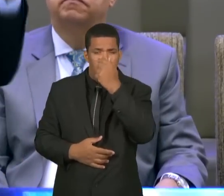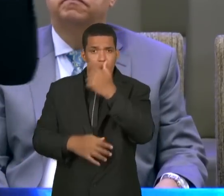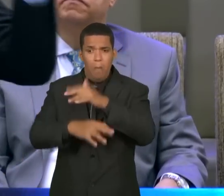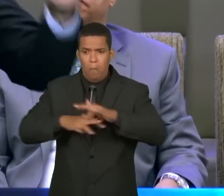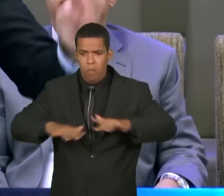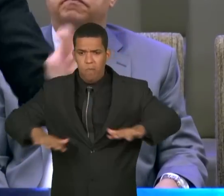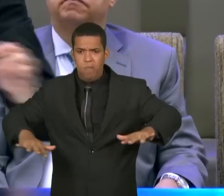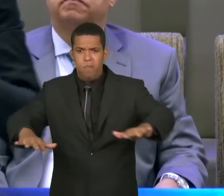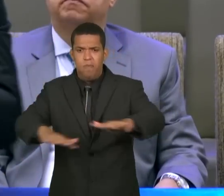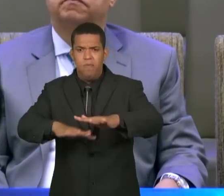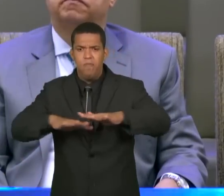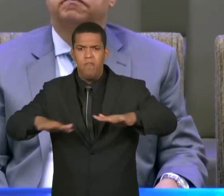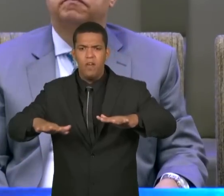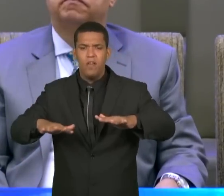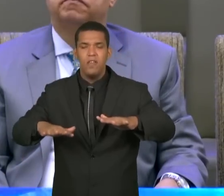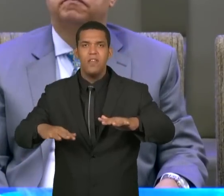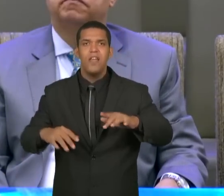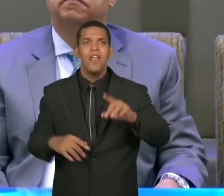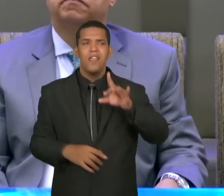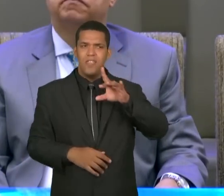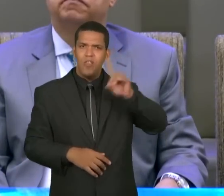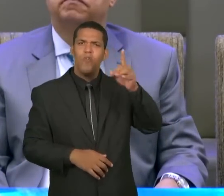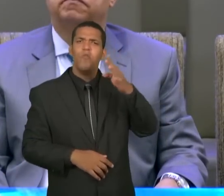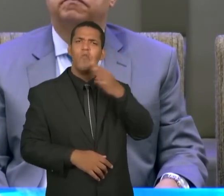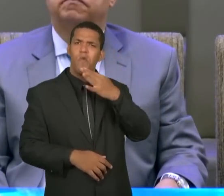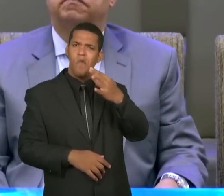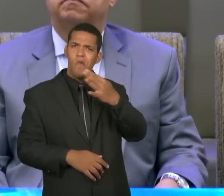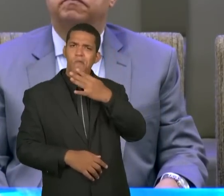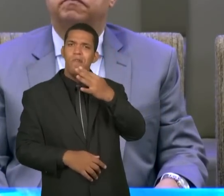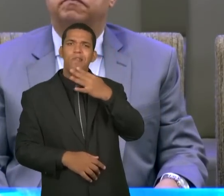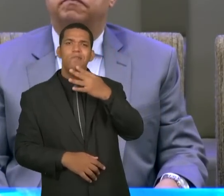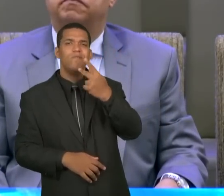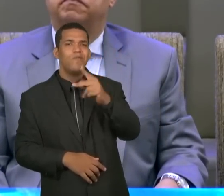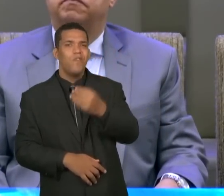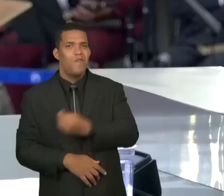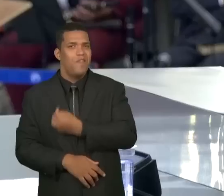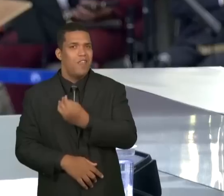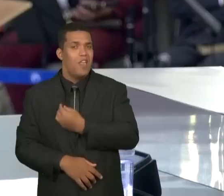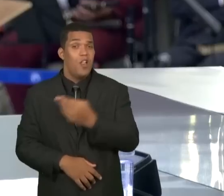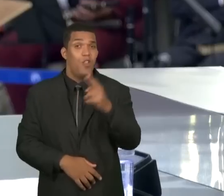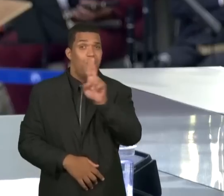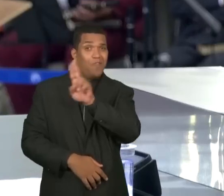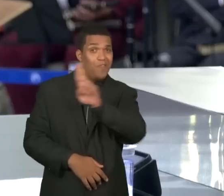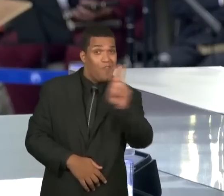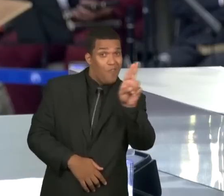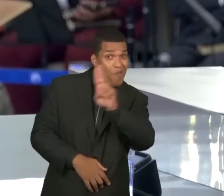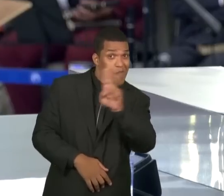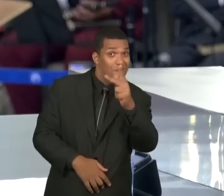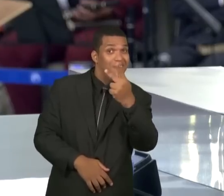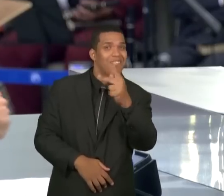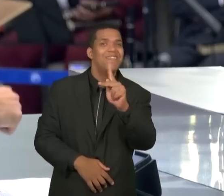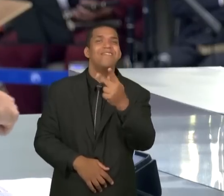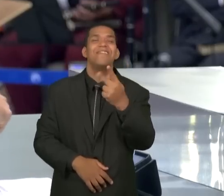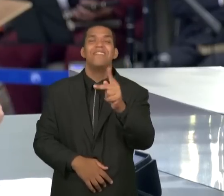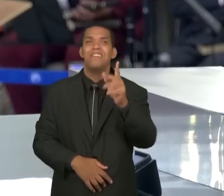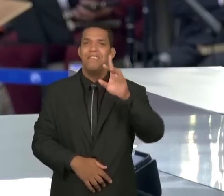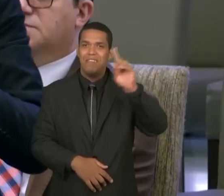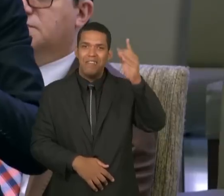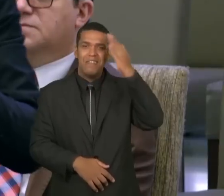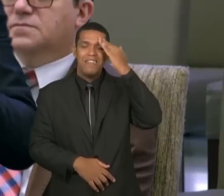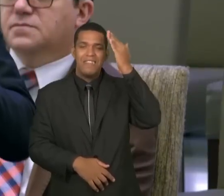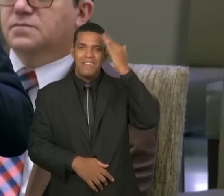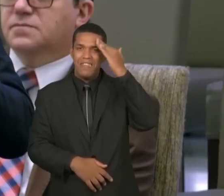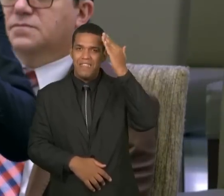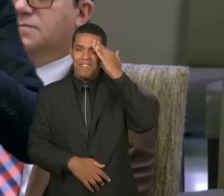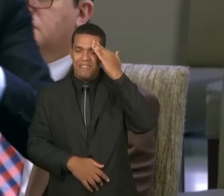ele sabe quem é você ele sabe o seu nome ele conhece como eu já disse na